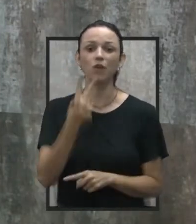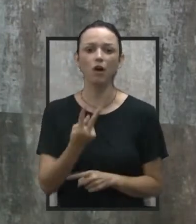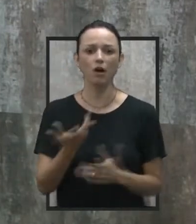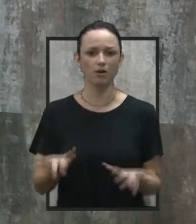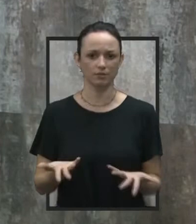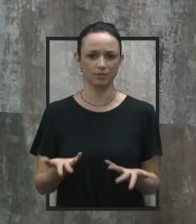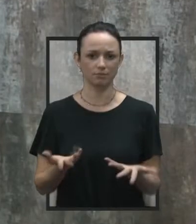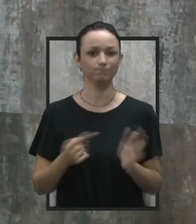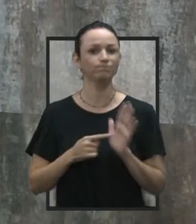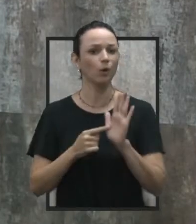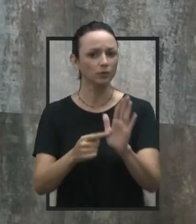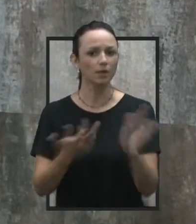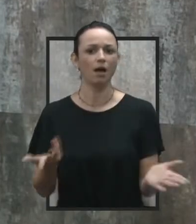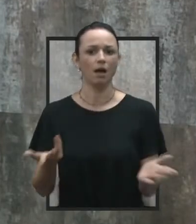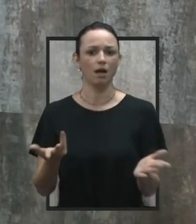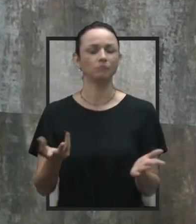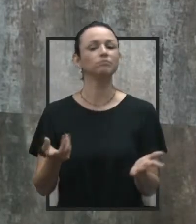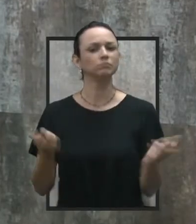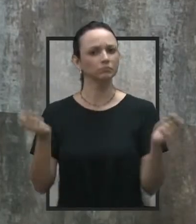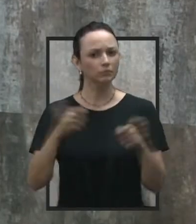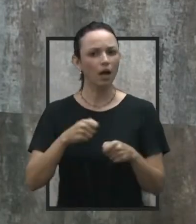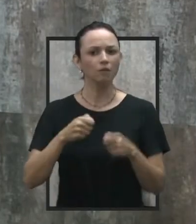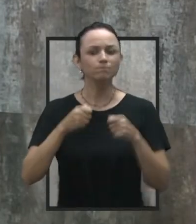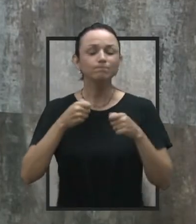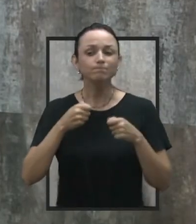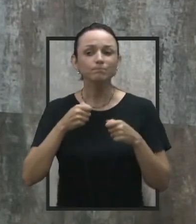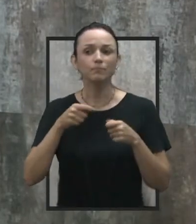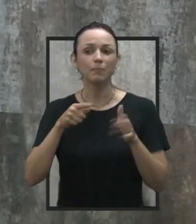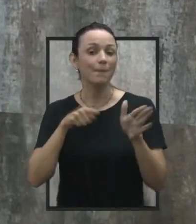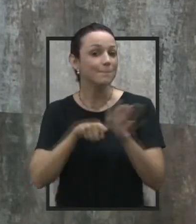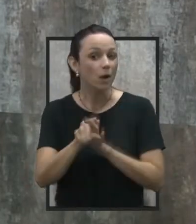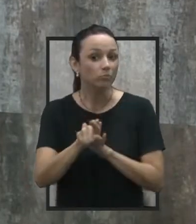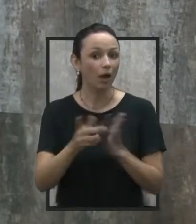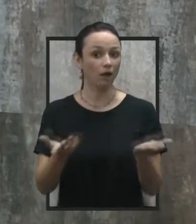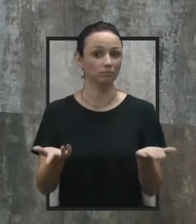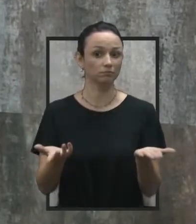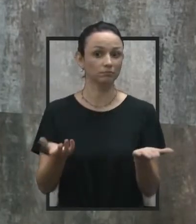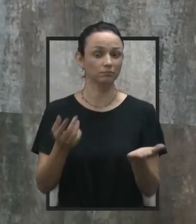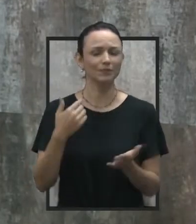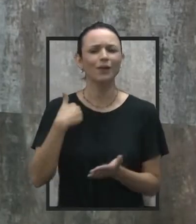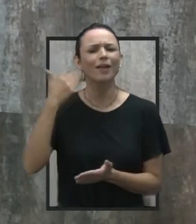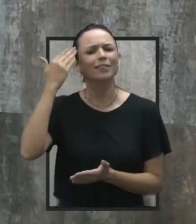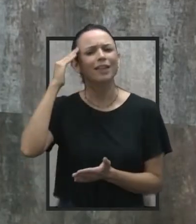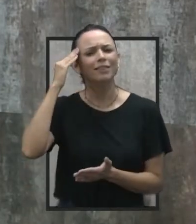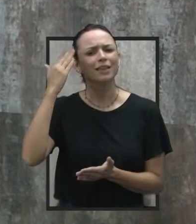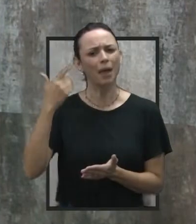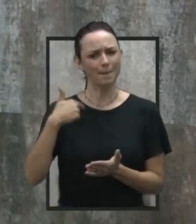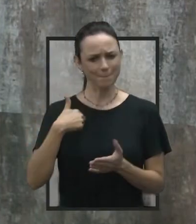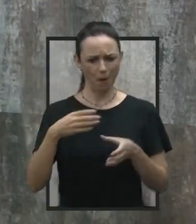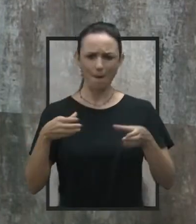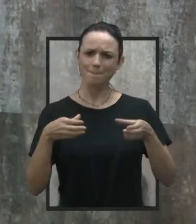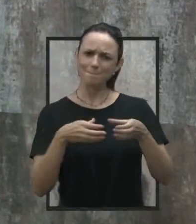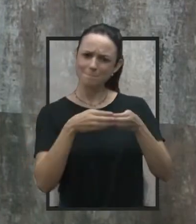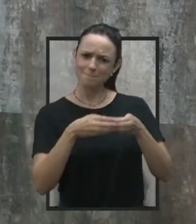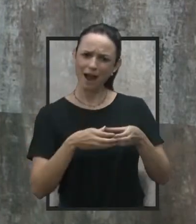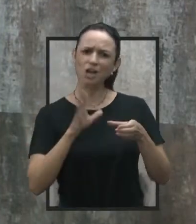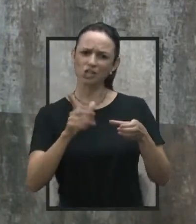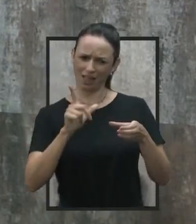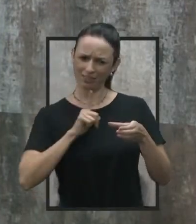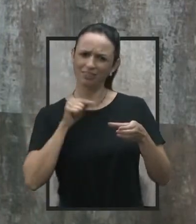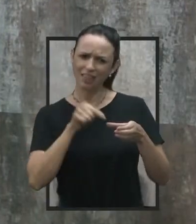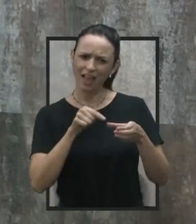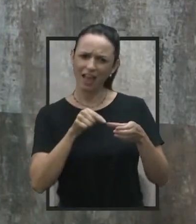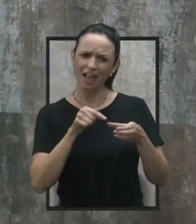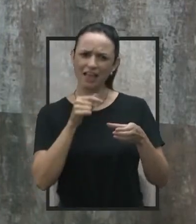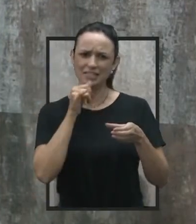numa audiência pública e ela pode perguntar, ela pode querer entender, será que o meu bairro já tem